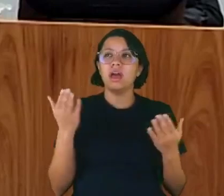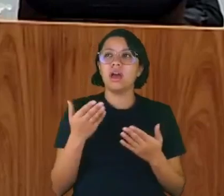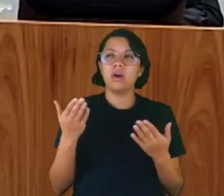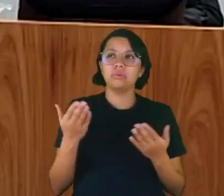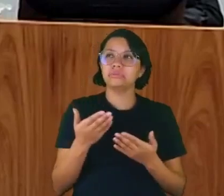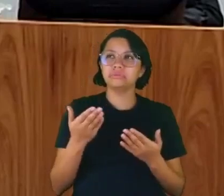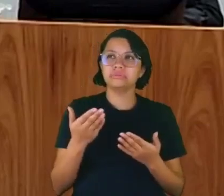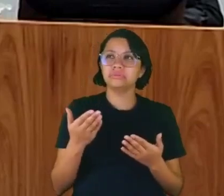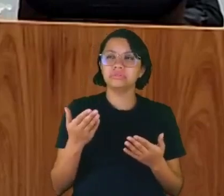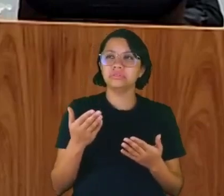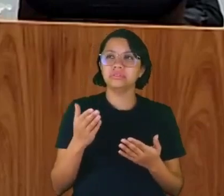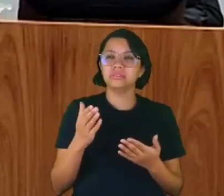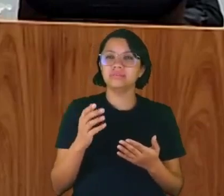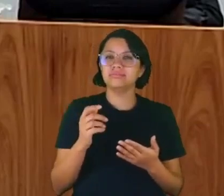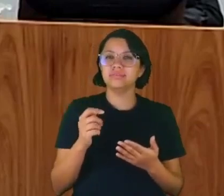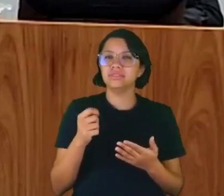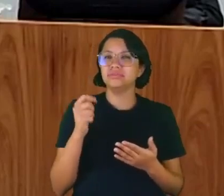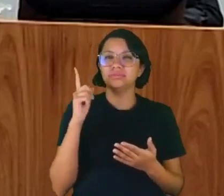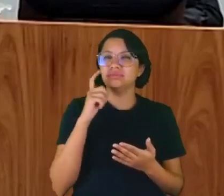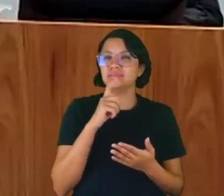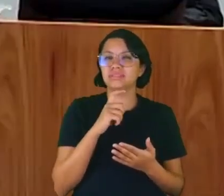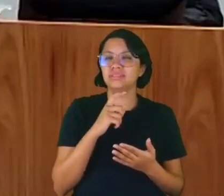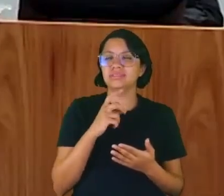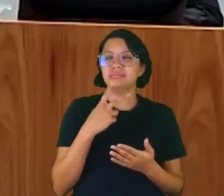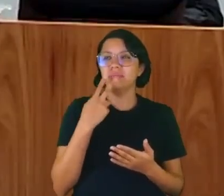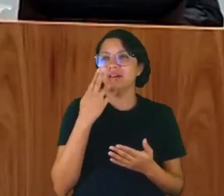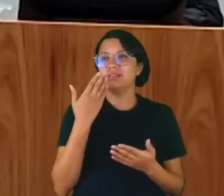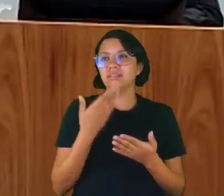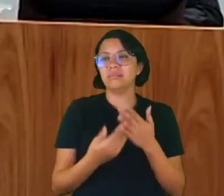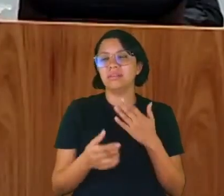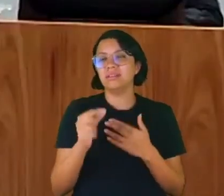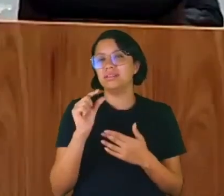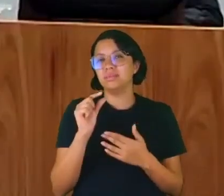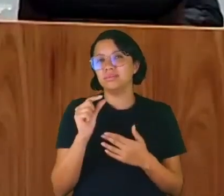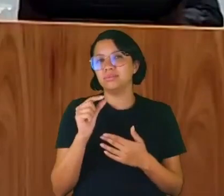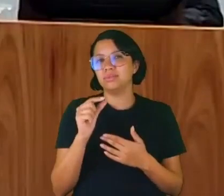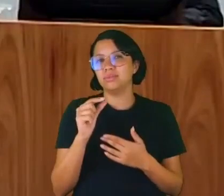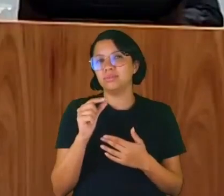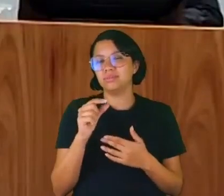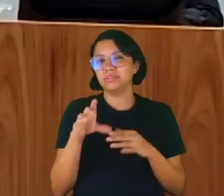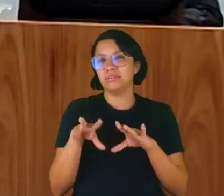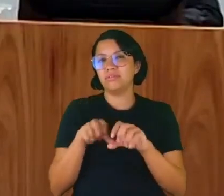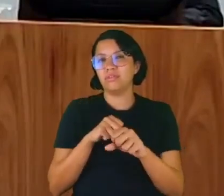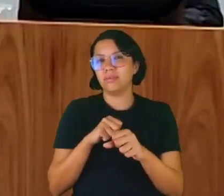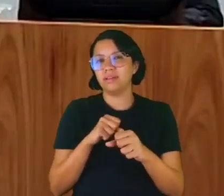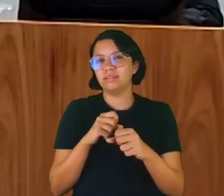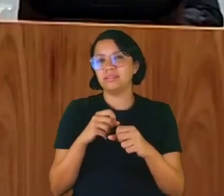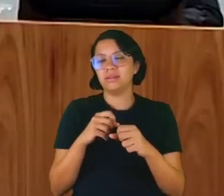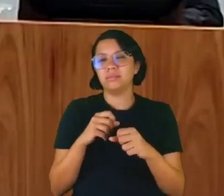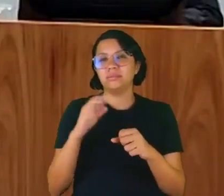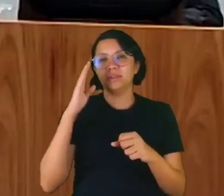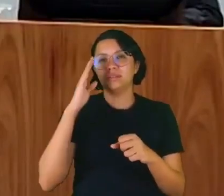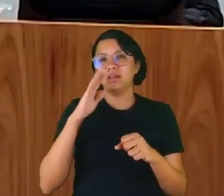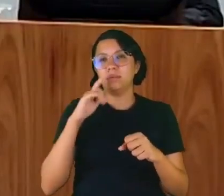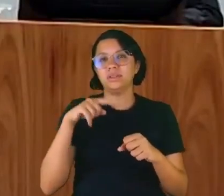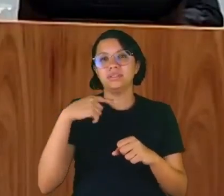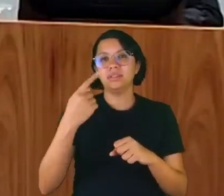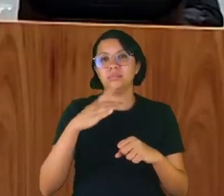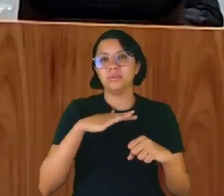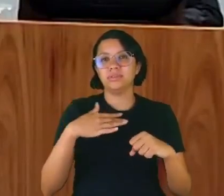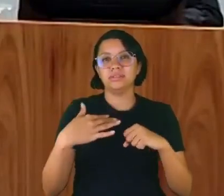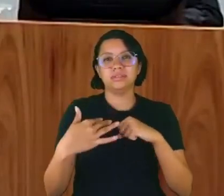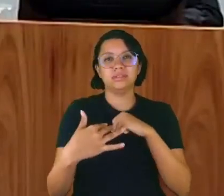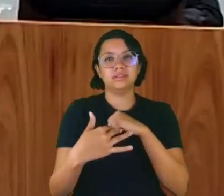hoje, né? Parece que nós perdemos um pouco essa formação, principalmente depois desse período em que ficamos